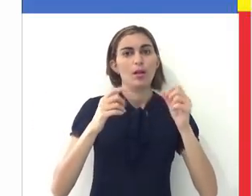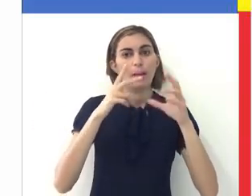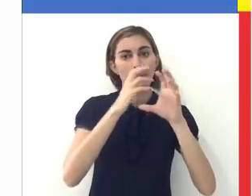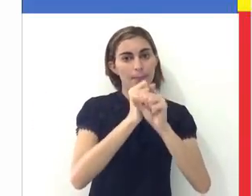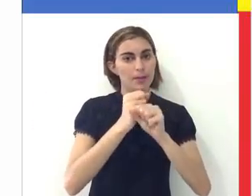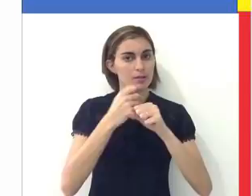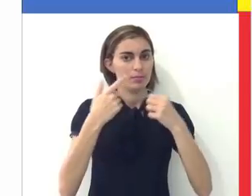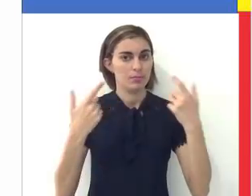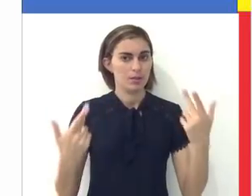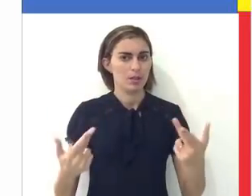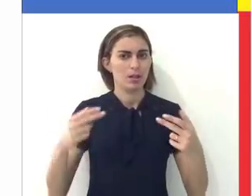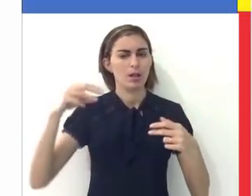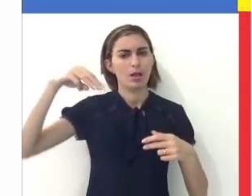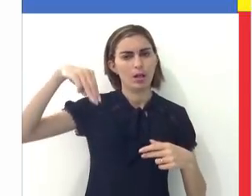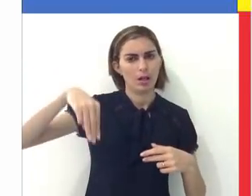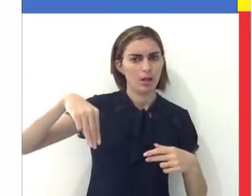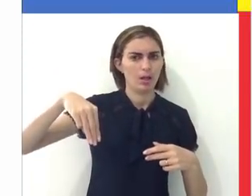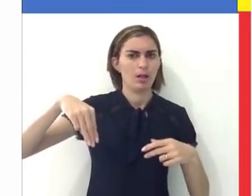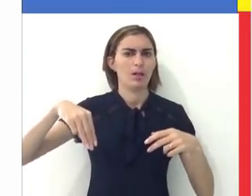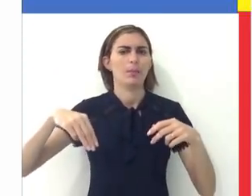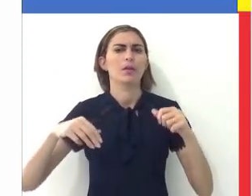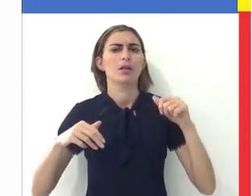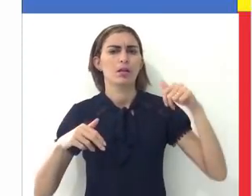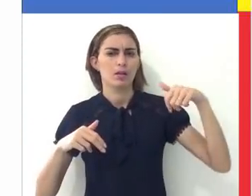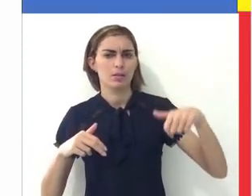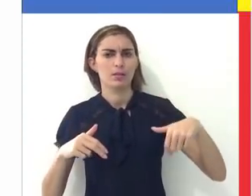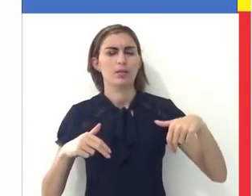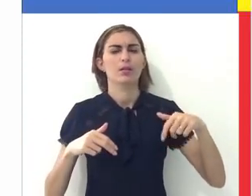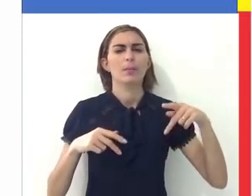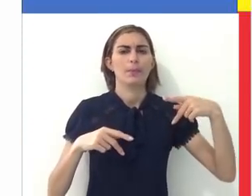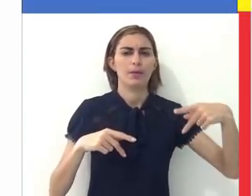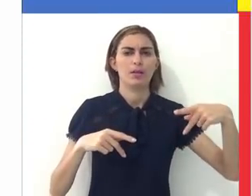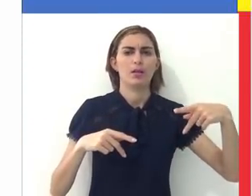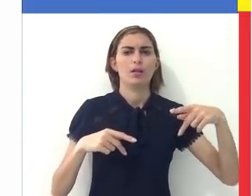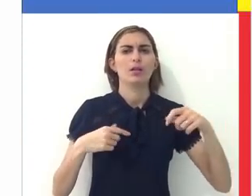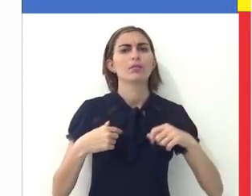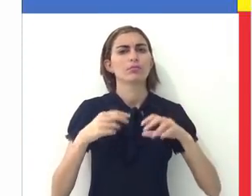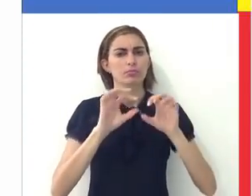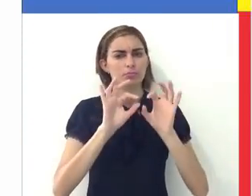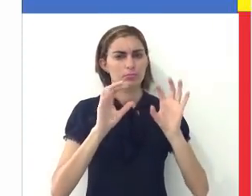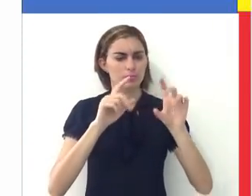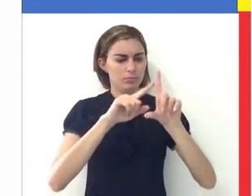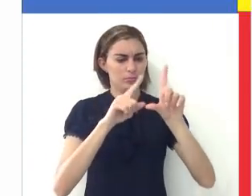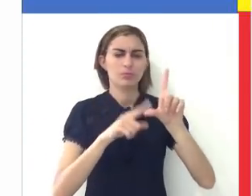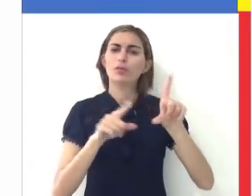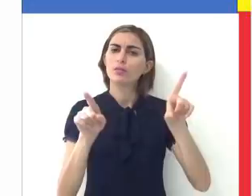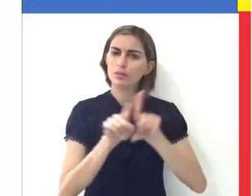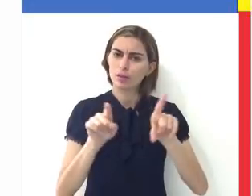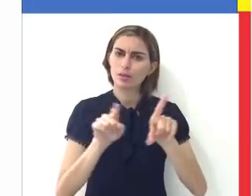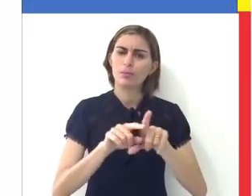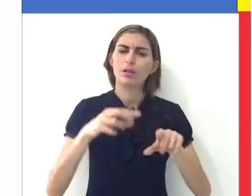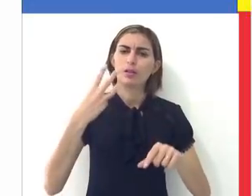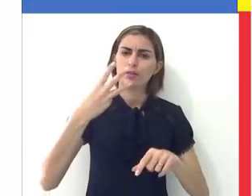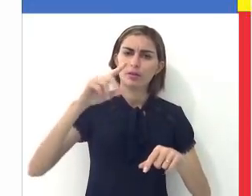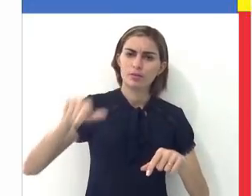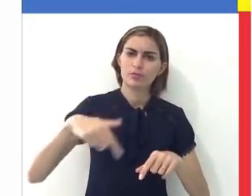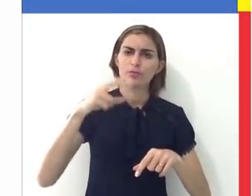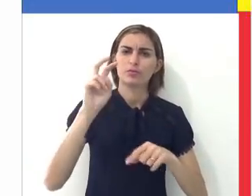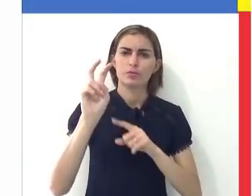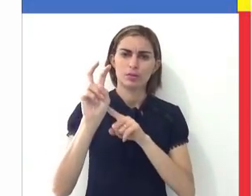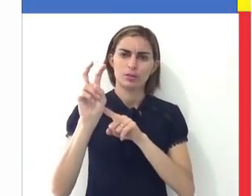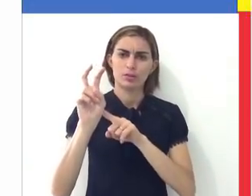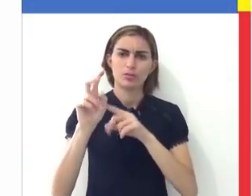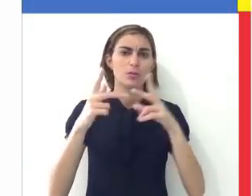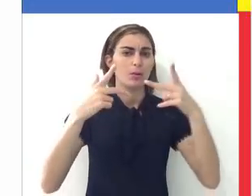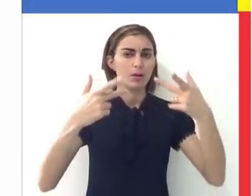paralelogramo possuem a mesma medida, então o NP, o lado oposto, também vai ser